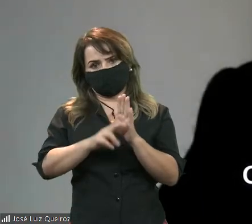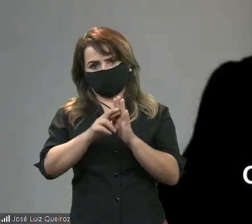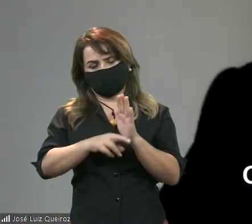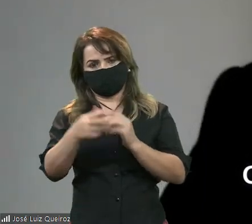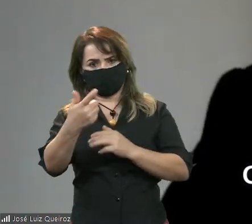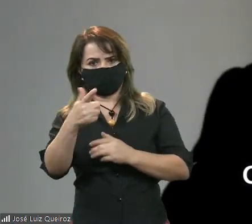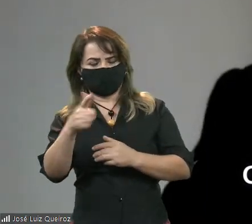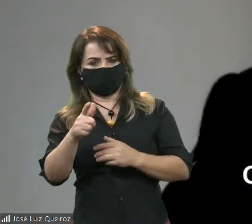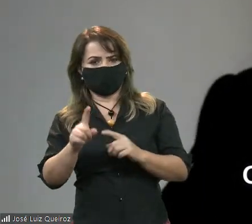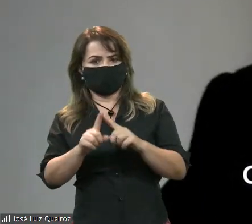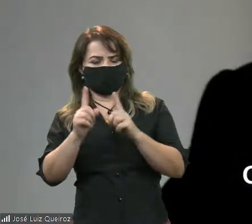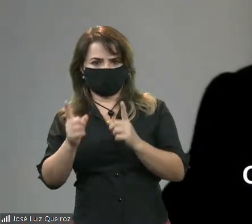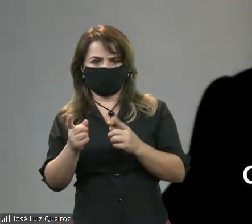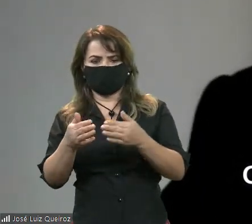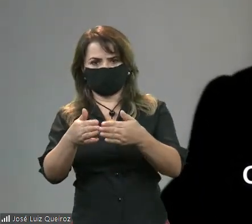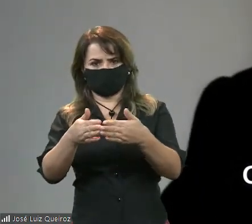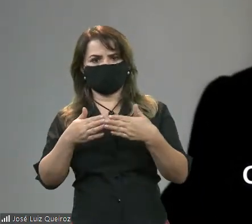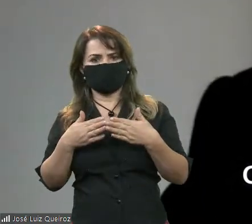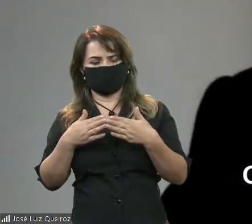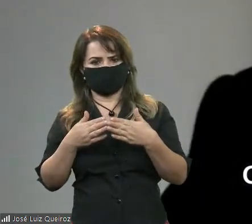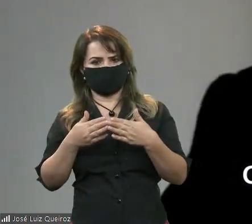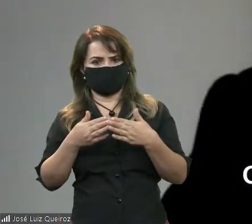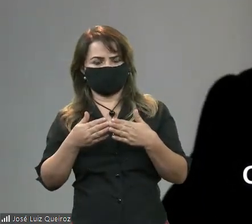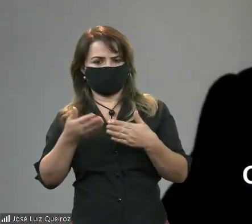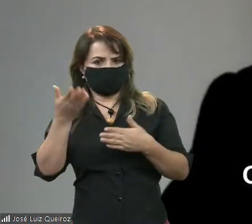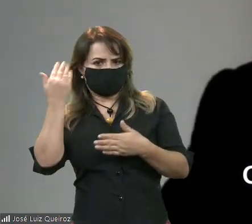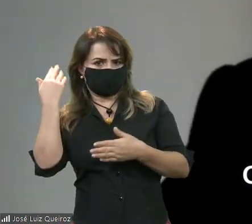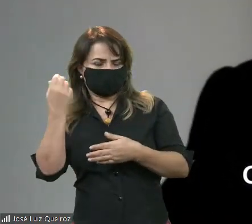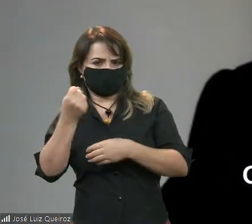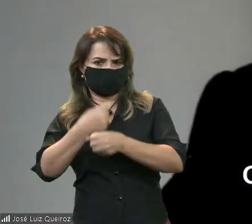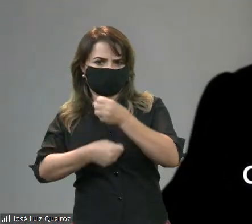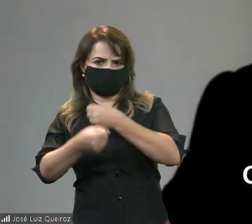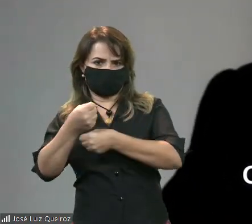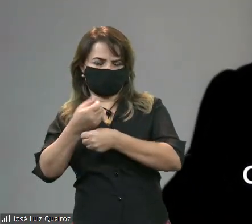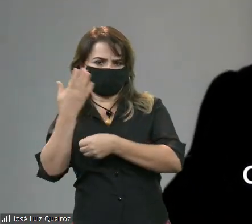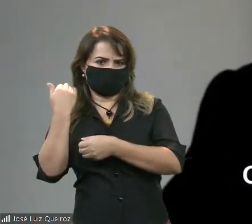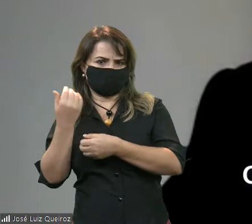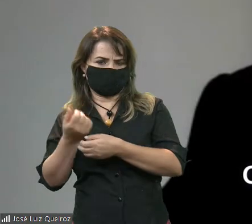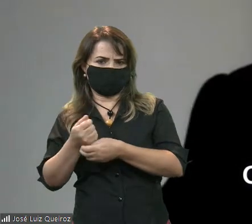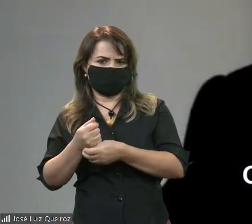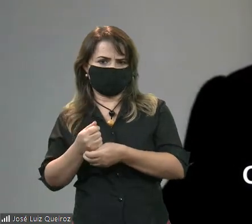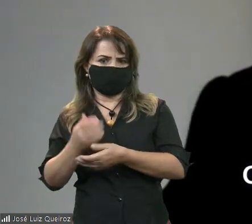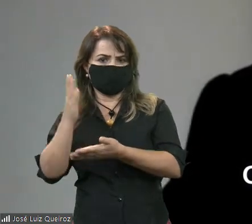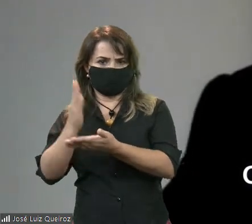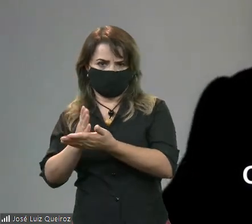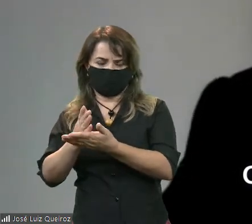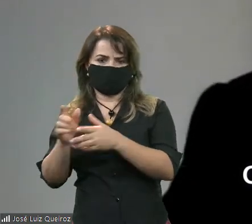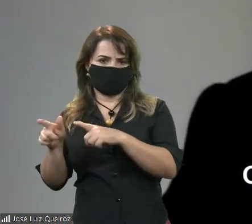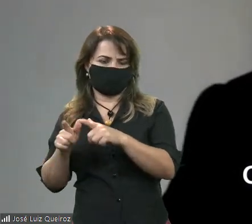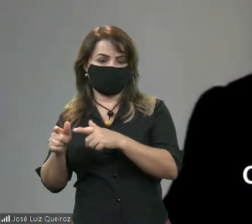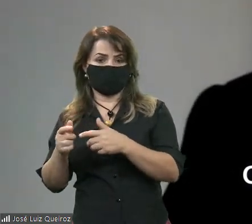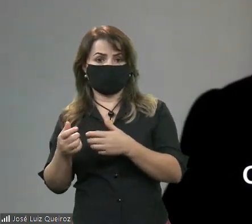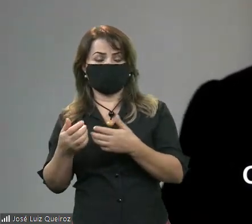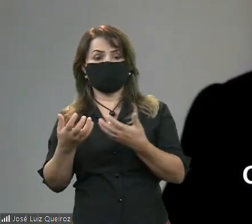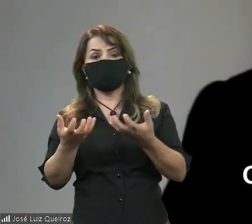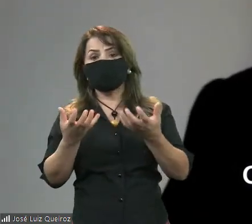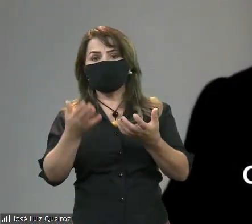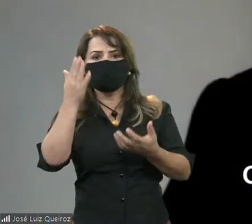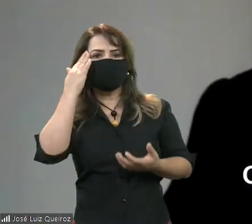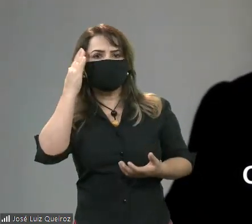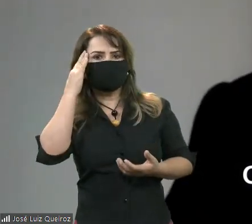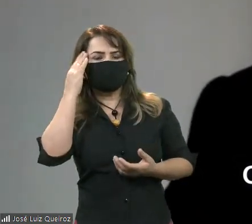esse apelo até porque já fiz a renúncia no final do ano passado. Em segundo lugar, presidente, eu gostaria de saber se tem algum